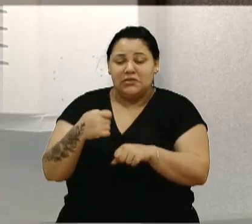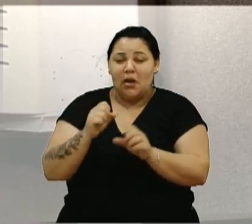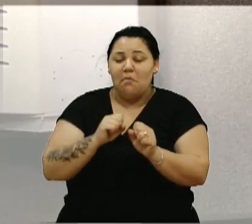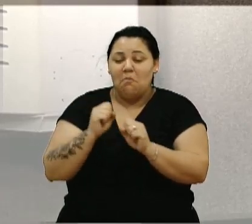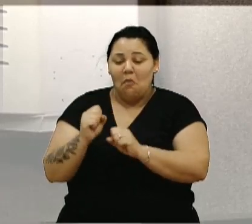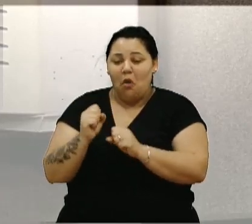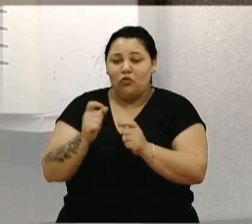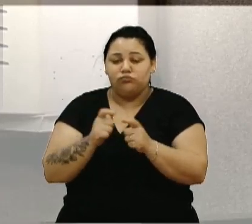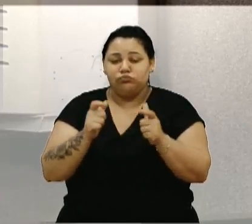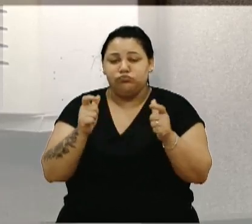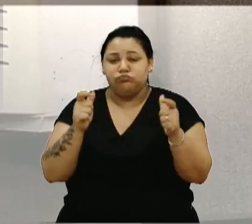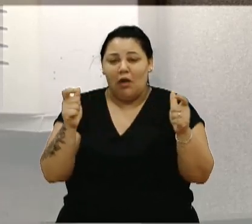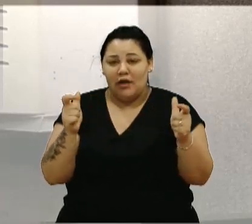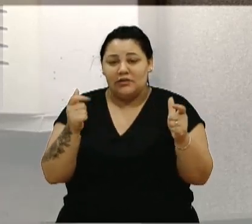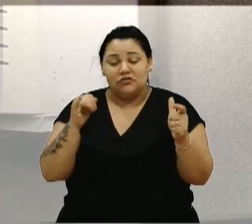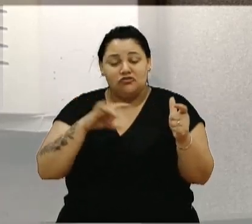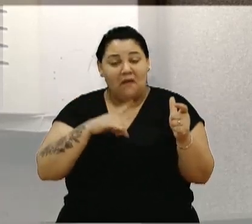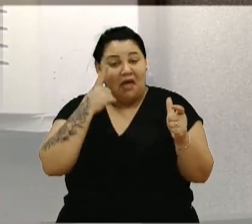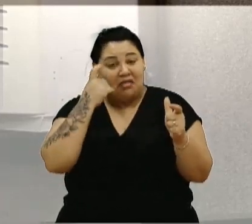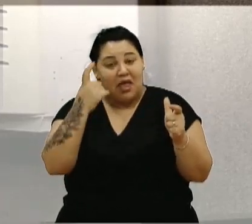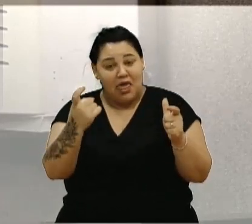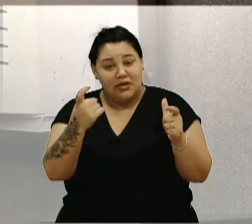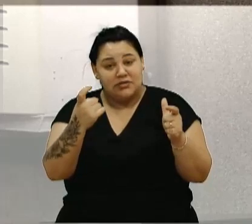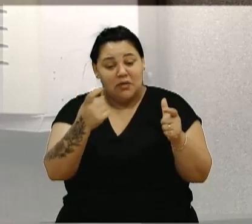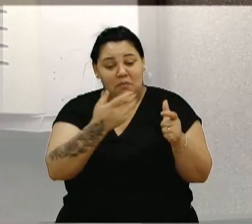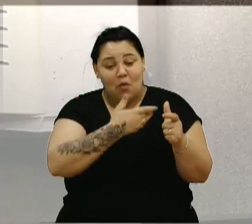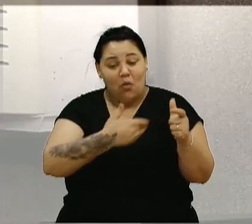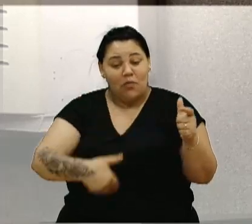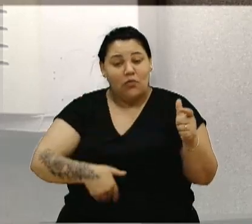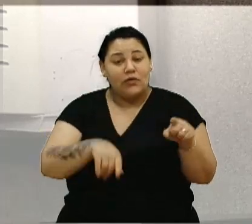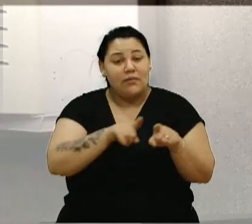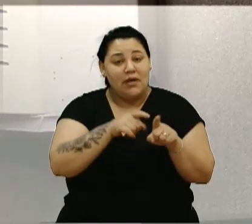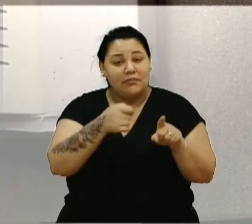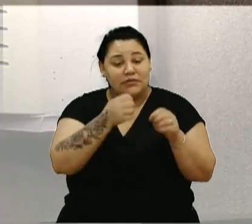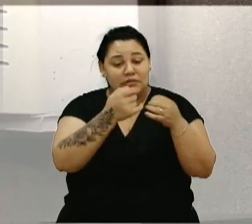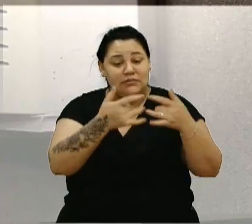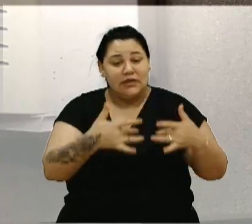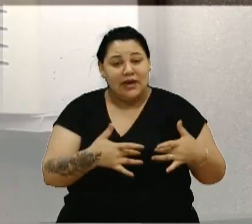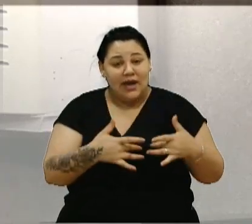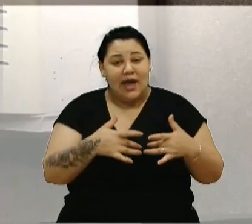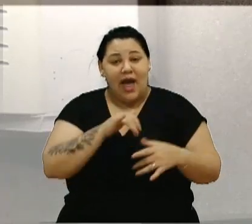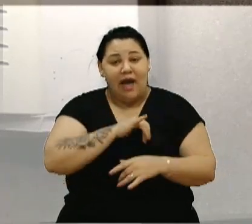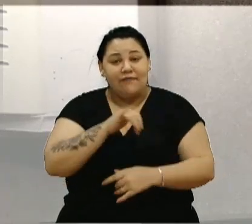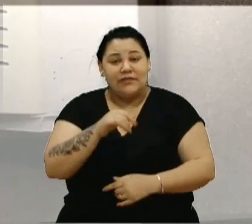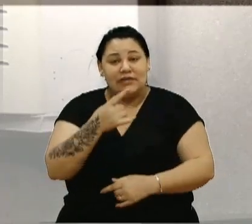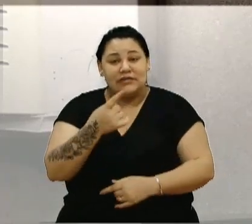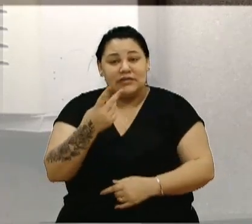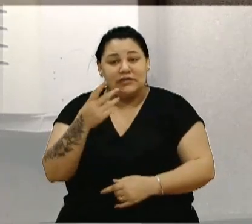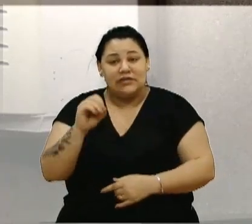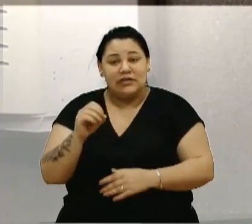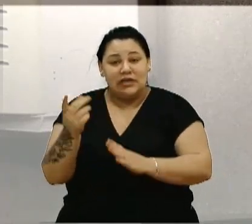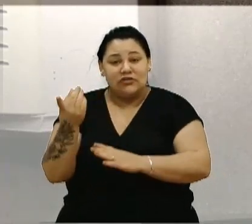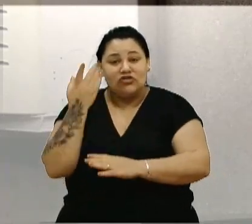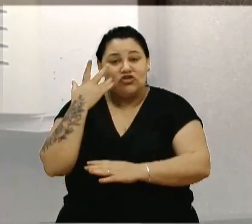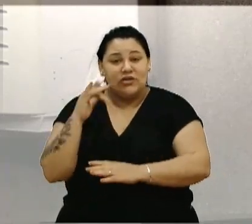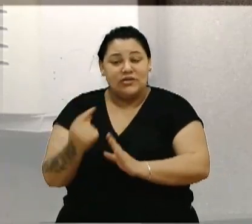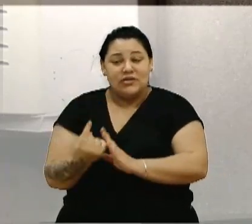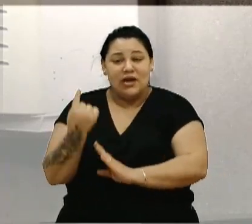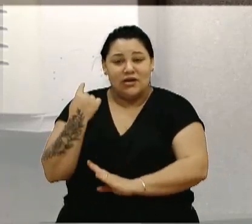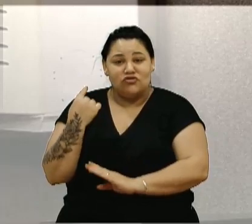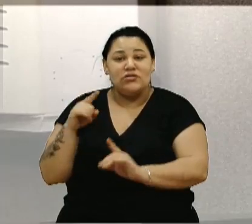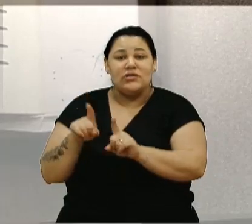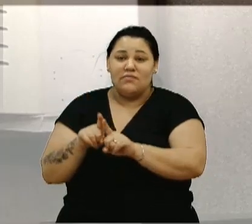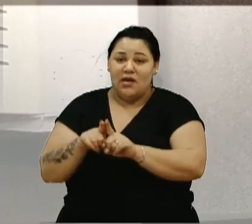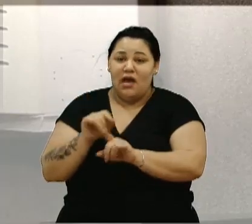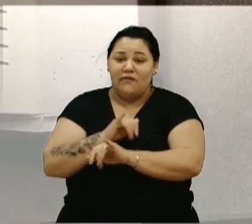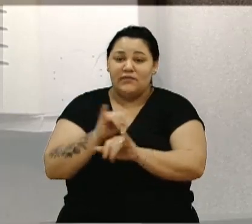desde que o interesse público assim o justifique, mediante aviso prévio de 180 dias. Ressalta-se ainda que o